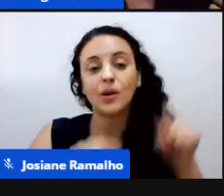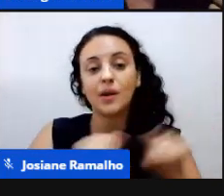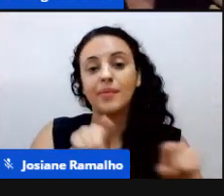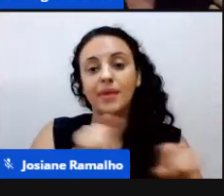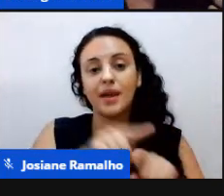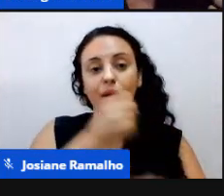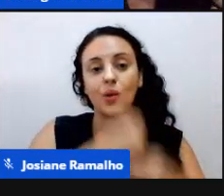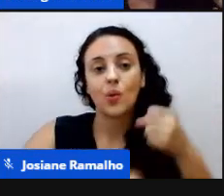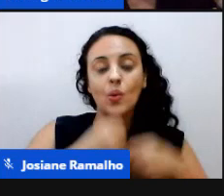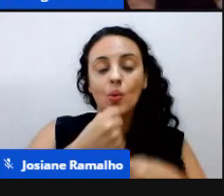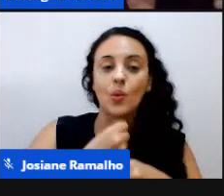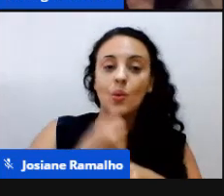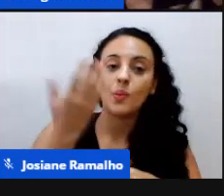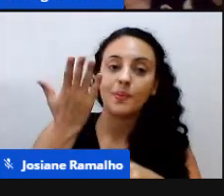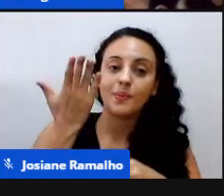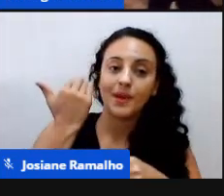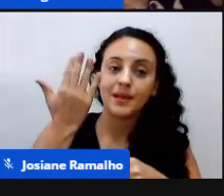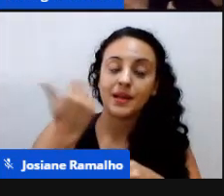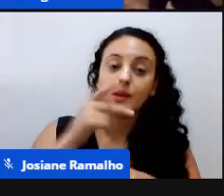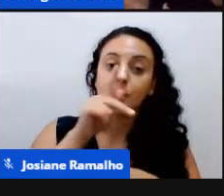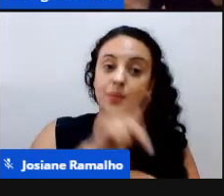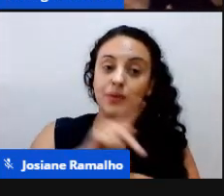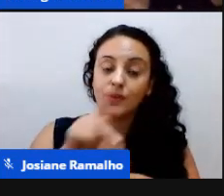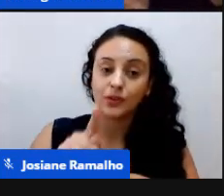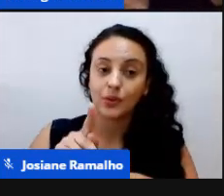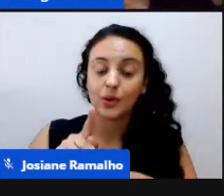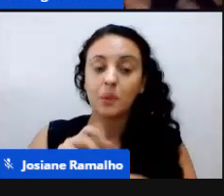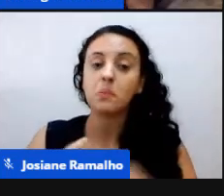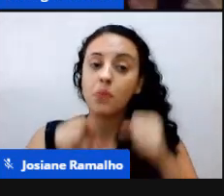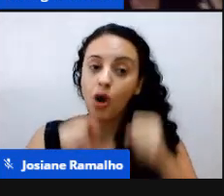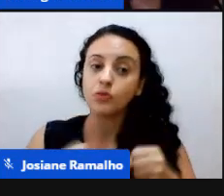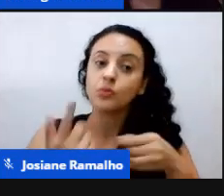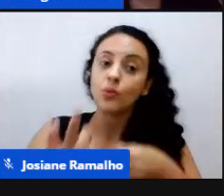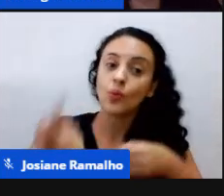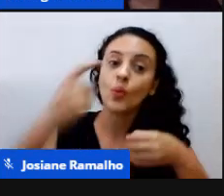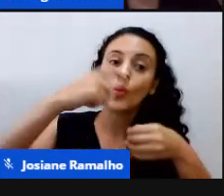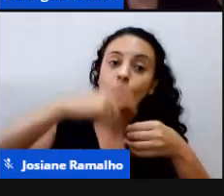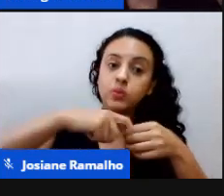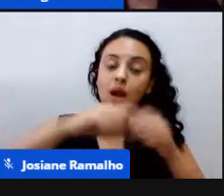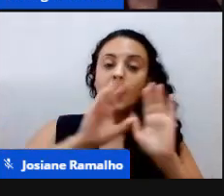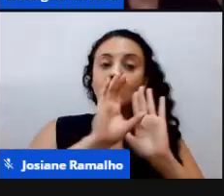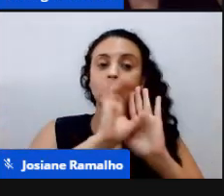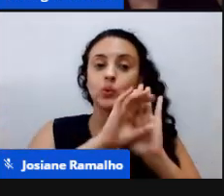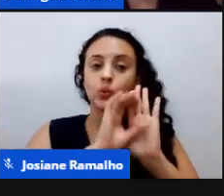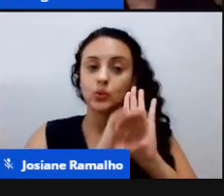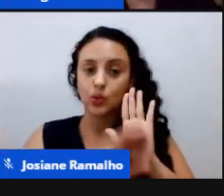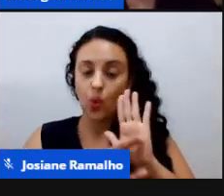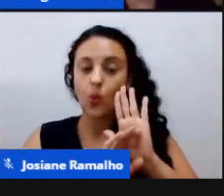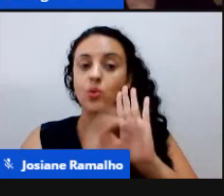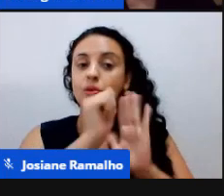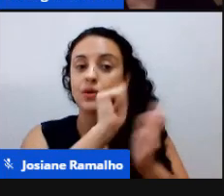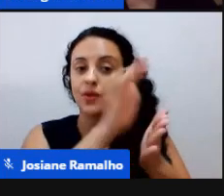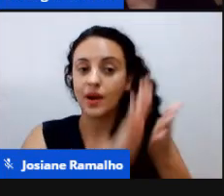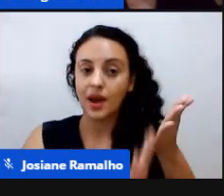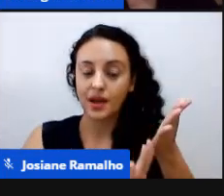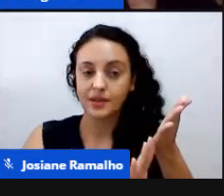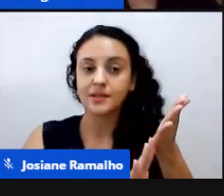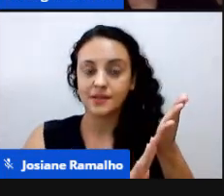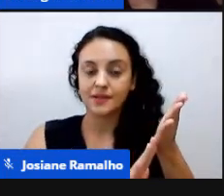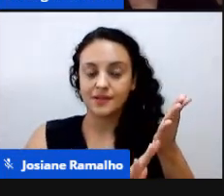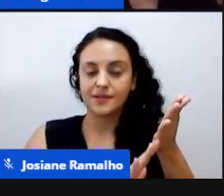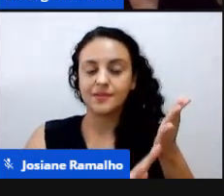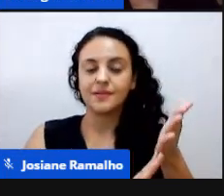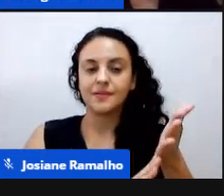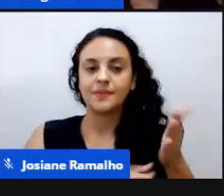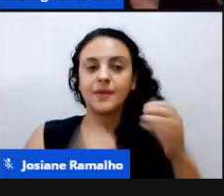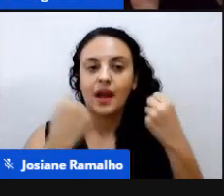esse professor, no primeiro ano, ele não só pode, como ele deve retomar as atividades da educação infantil.